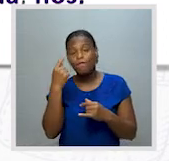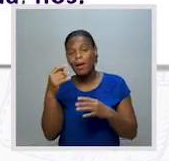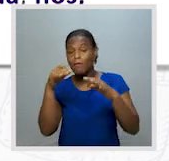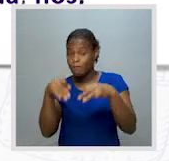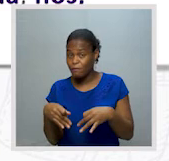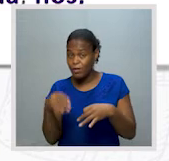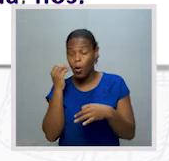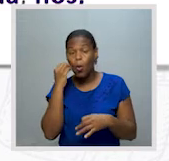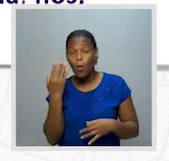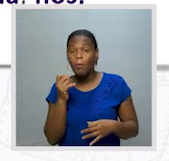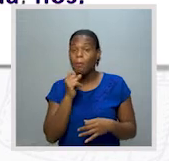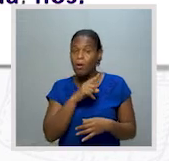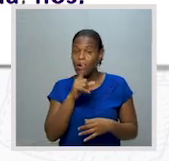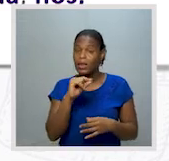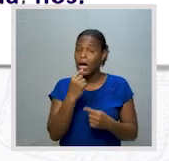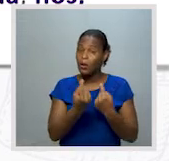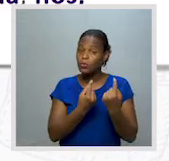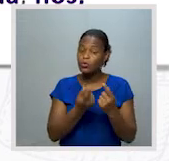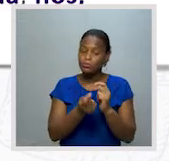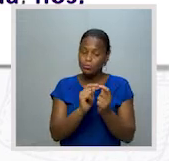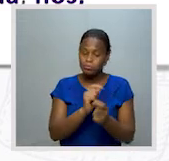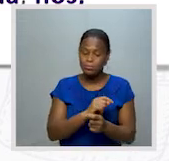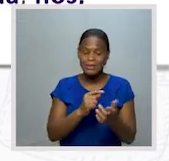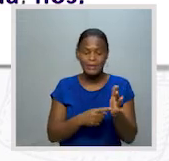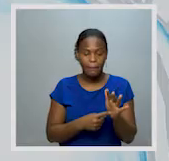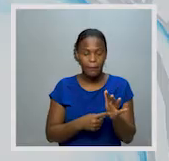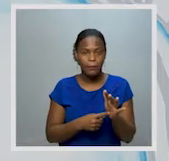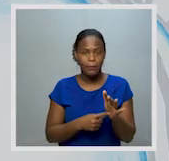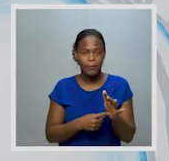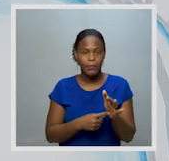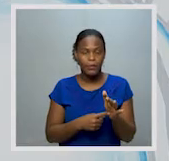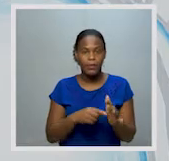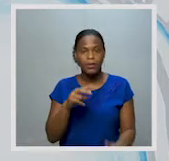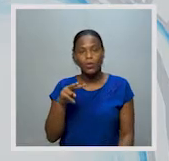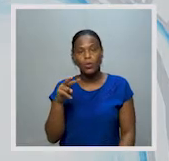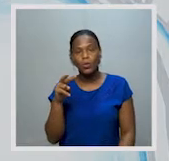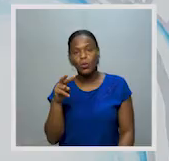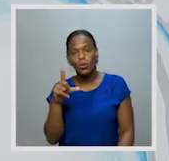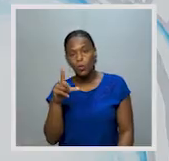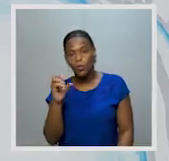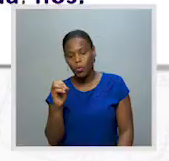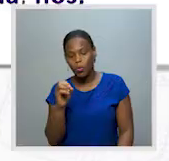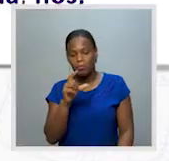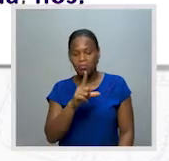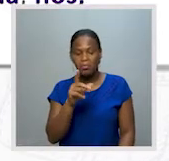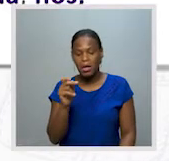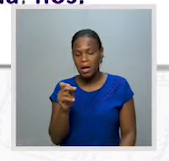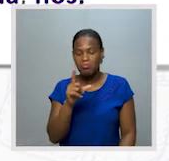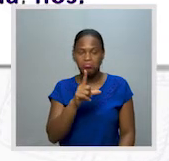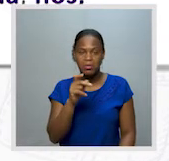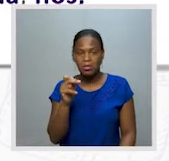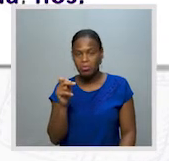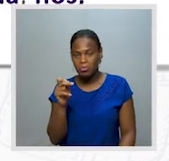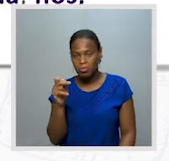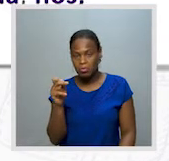verbal, podem revestir-se de algumas modificações como lu, lá, luz, las, nu,